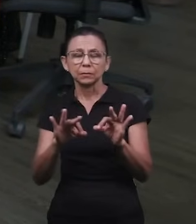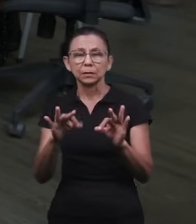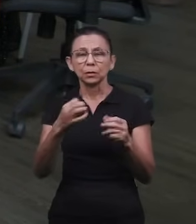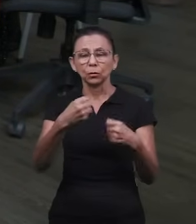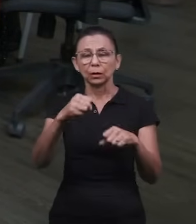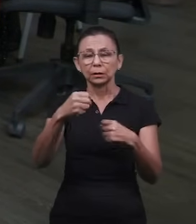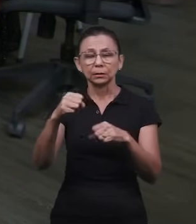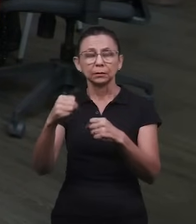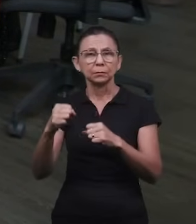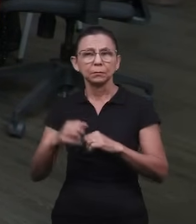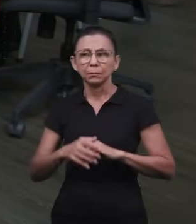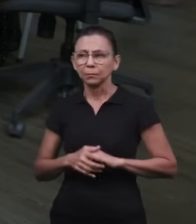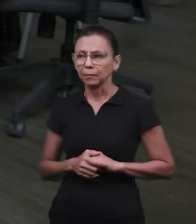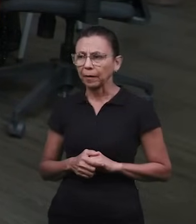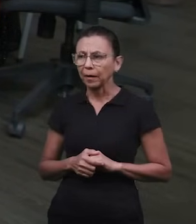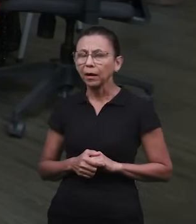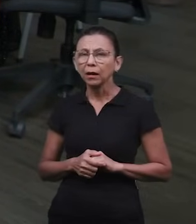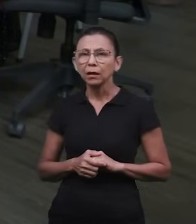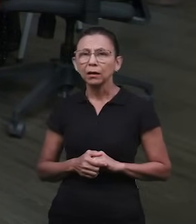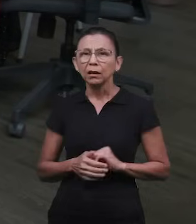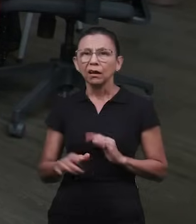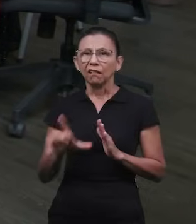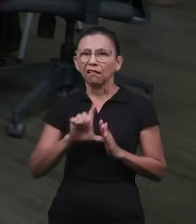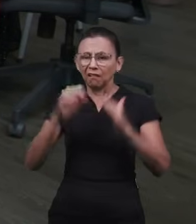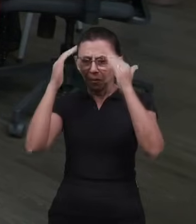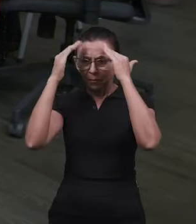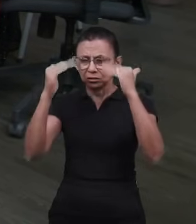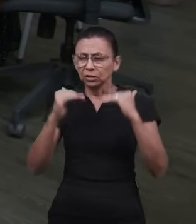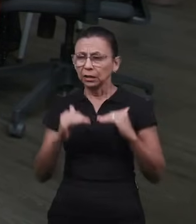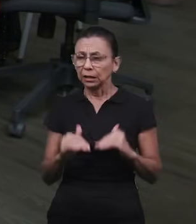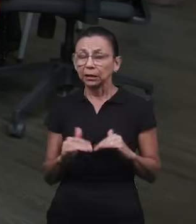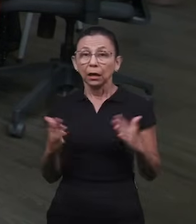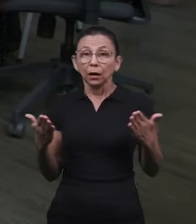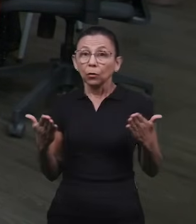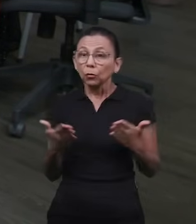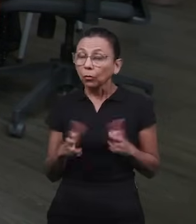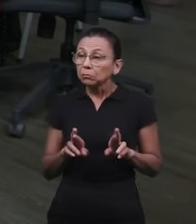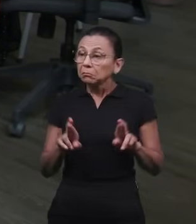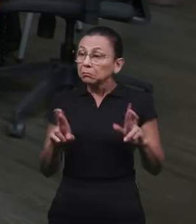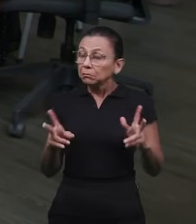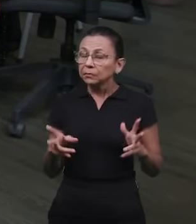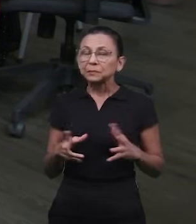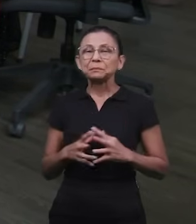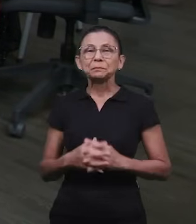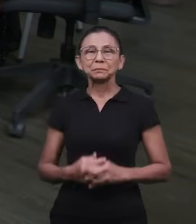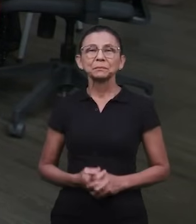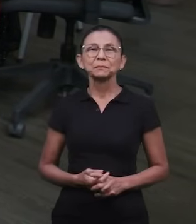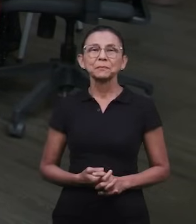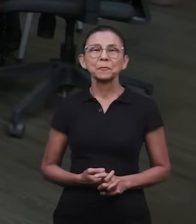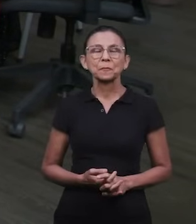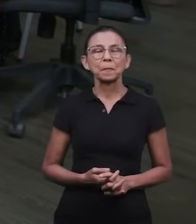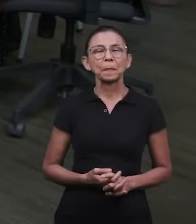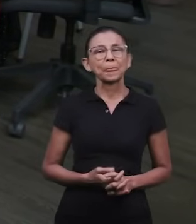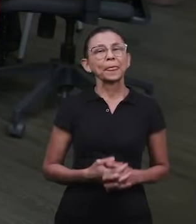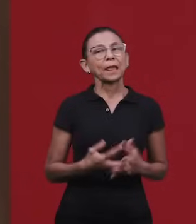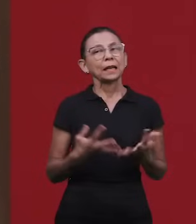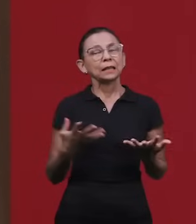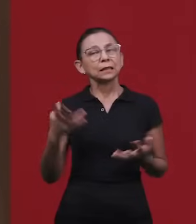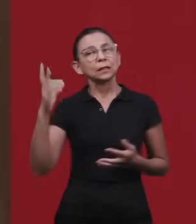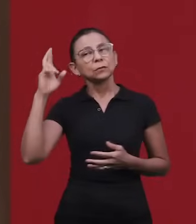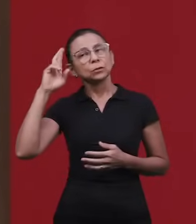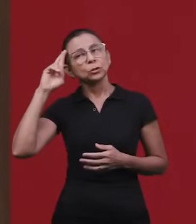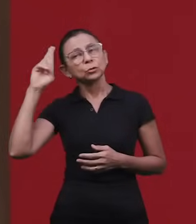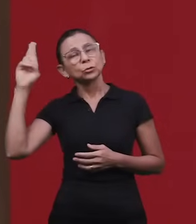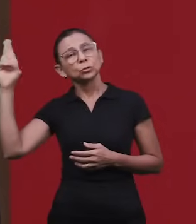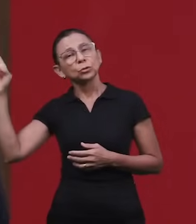mais carinhoso. São coisas que externam aquilo que o Senhor fez no nosso interior. É natural. E isso aqui, com